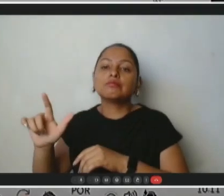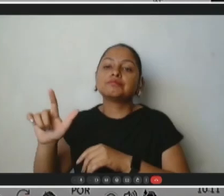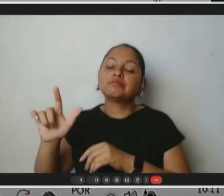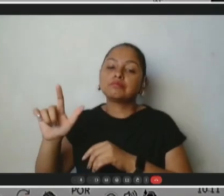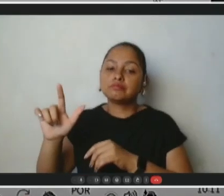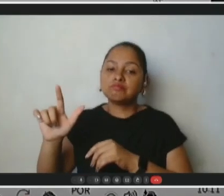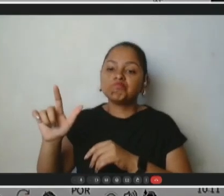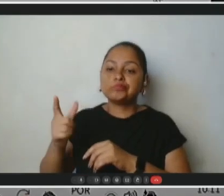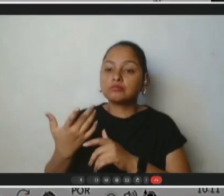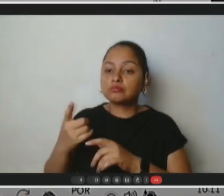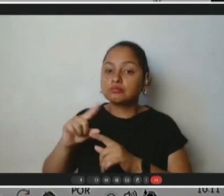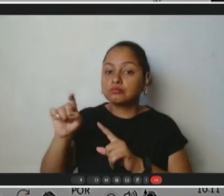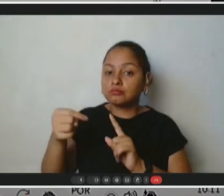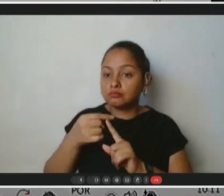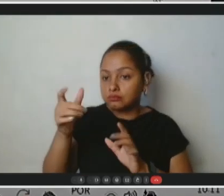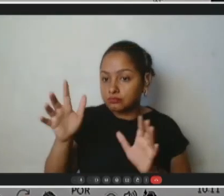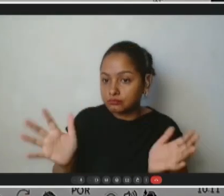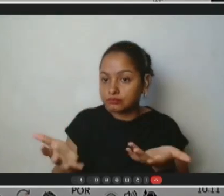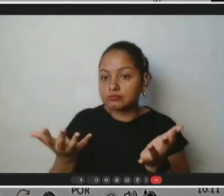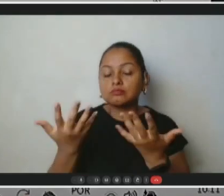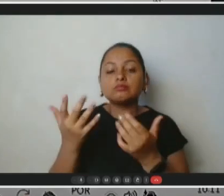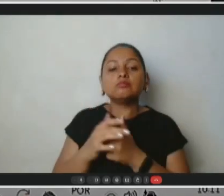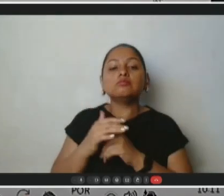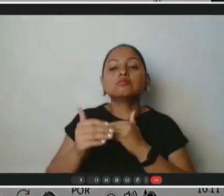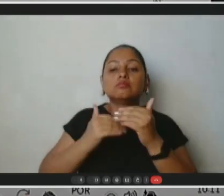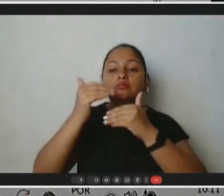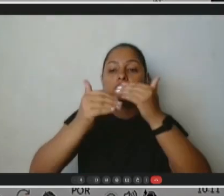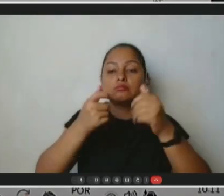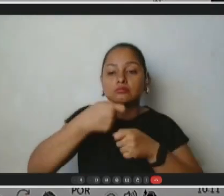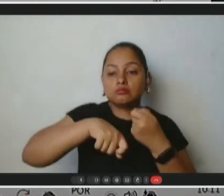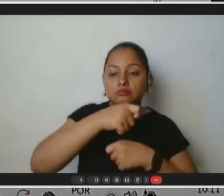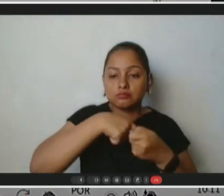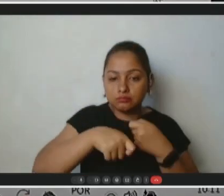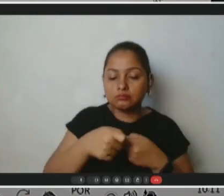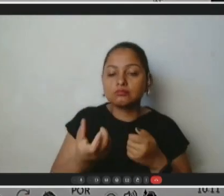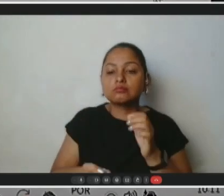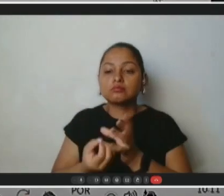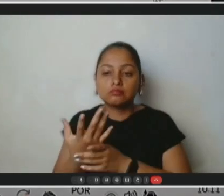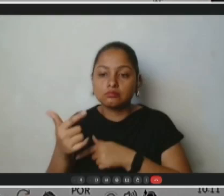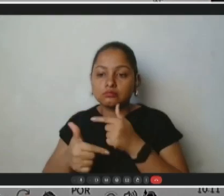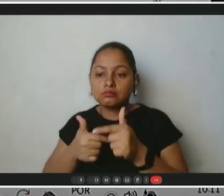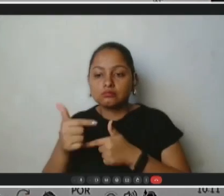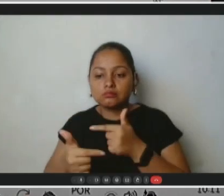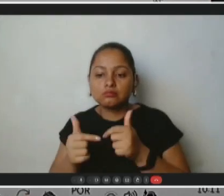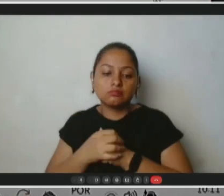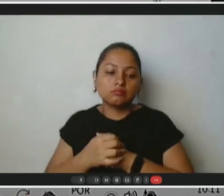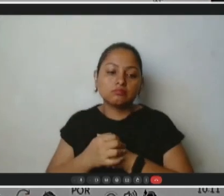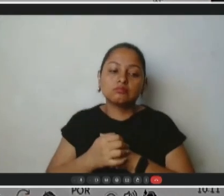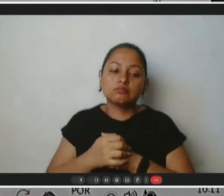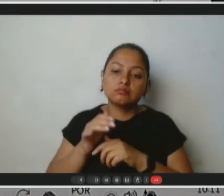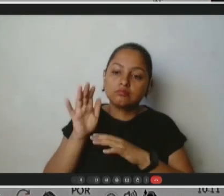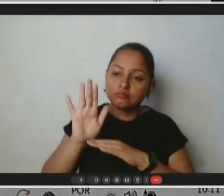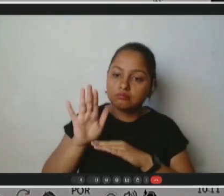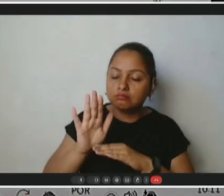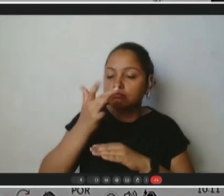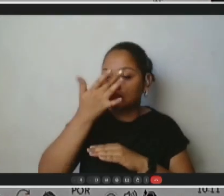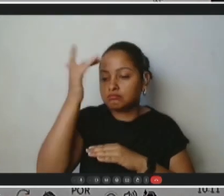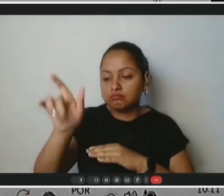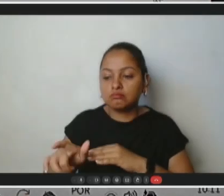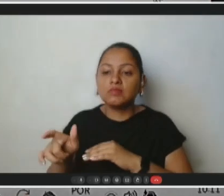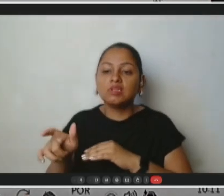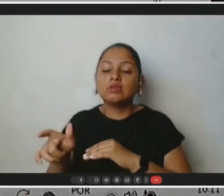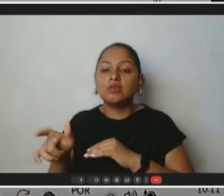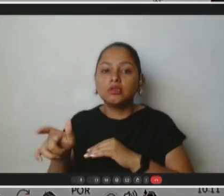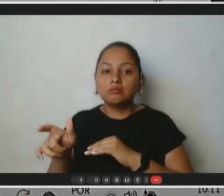a estimular o crescimento econômico, a geração de emprego e renda ou beneficiar contribuintes integrantes de classes